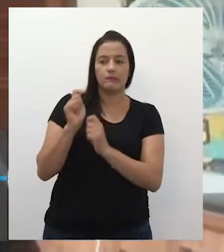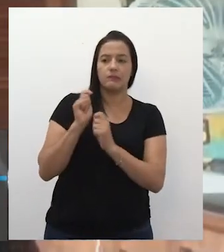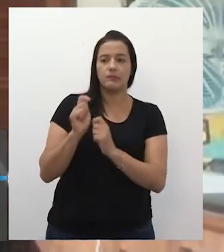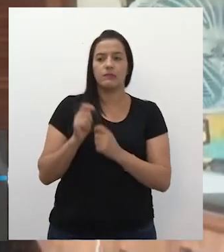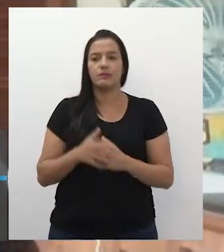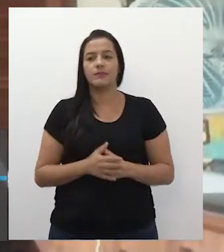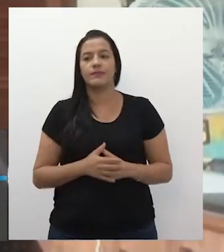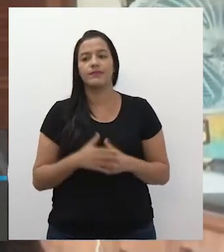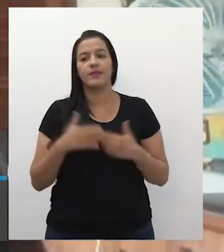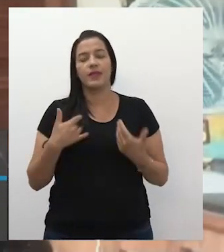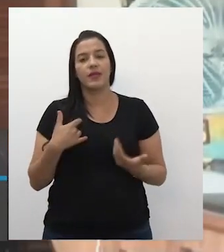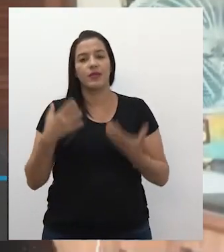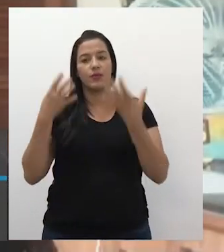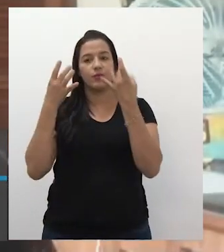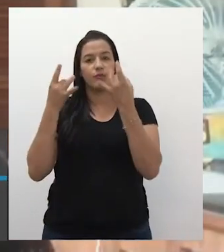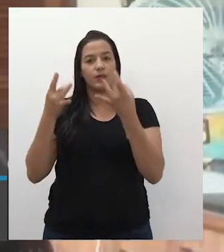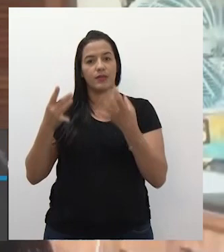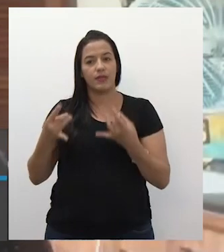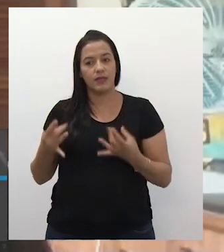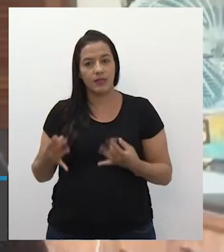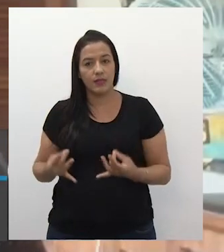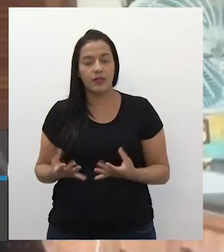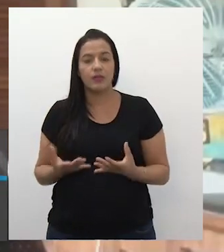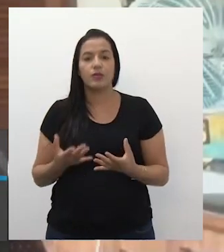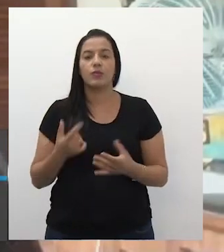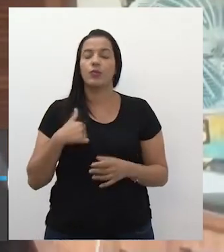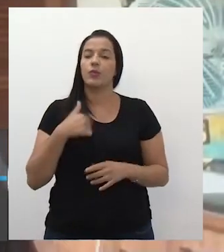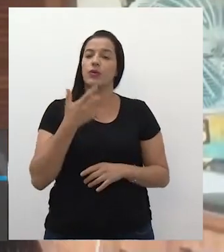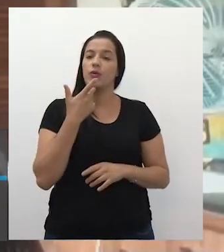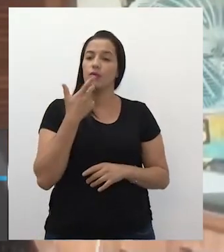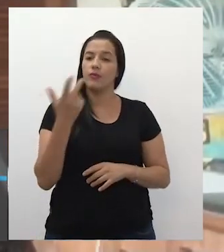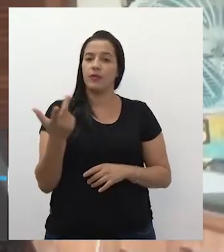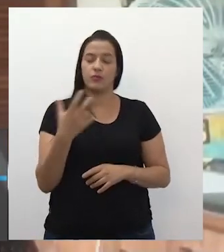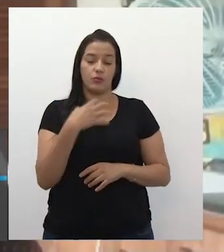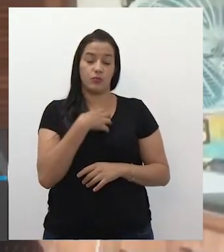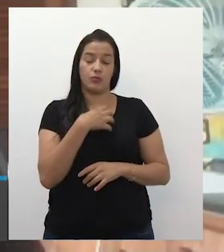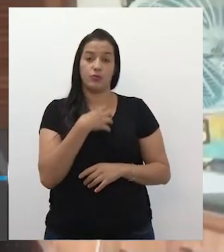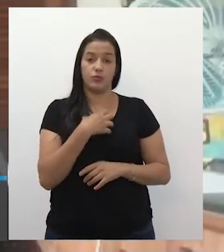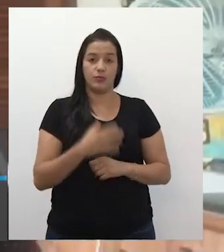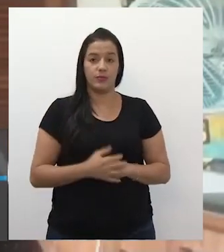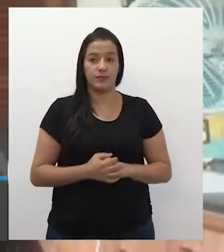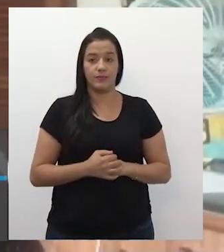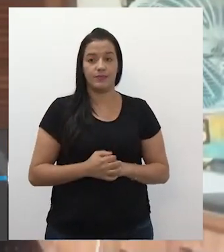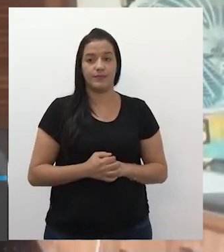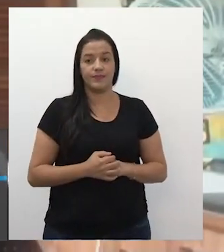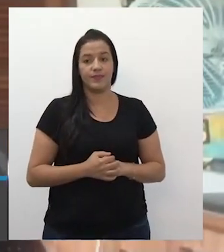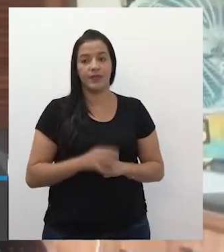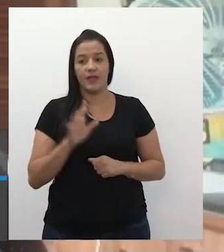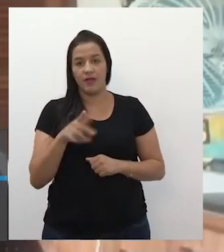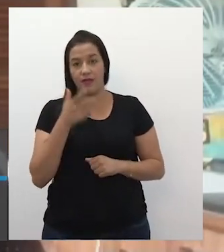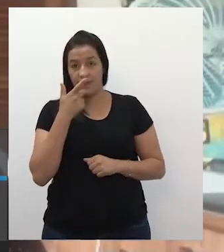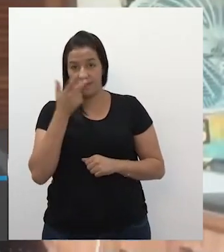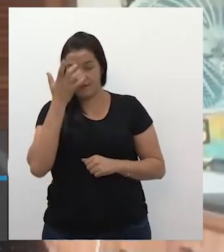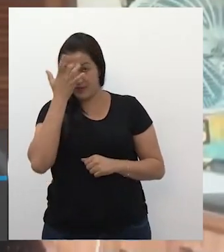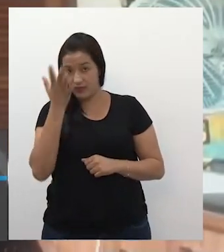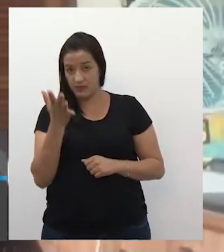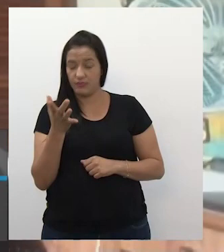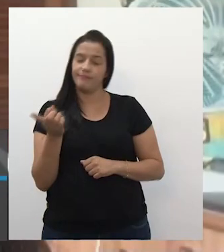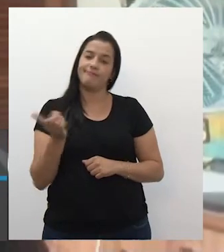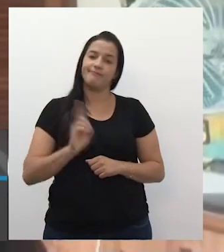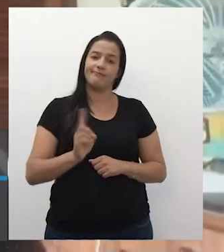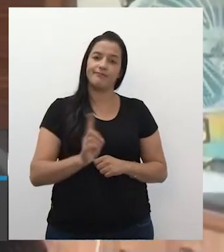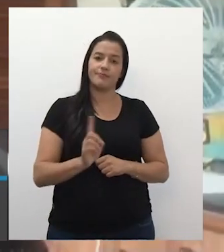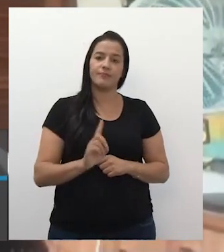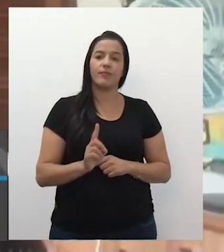eu estou descritivamente falando dos meus sentimentos. Agora, é fácil fazer isso? Não. Por